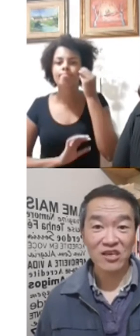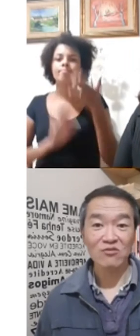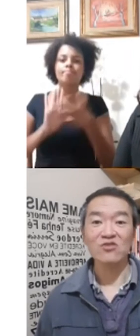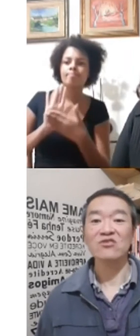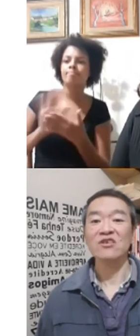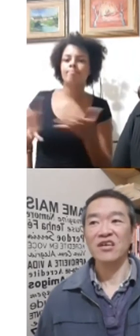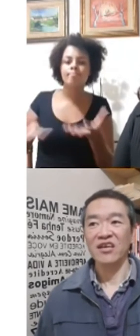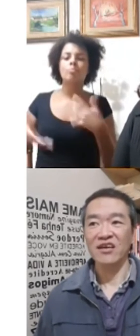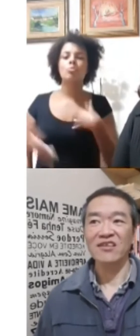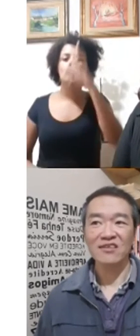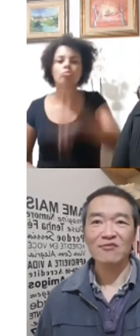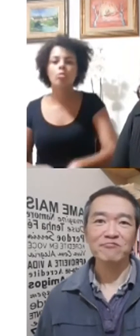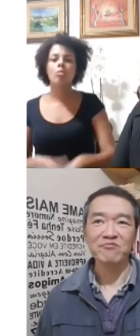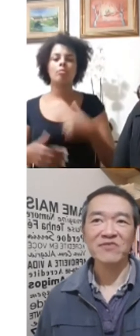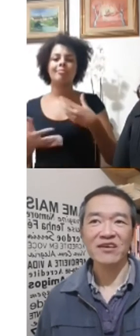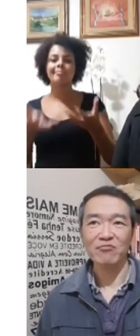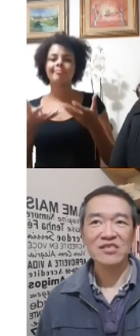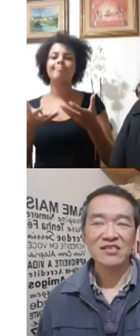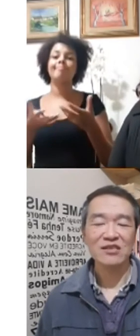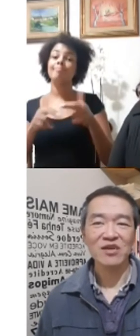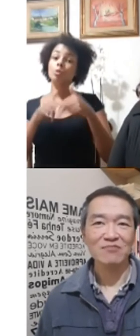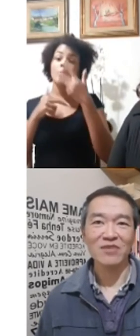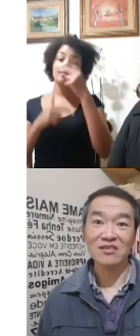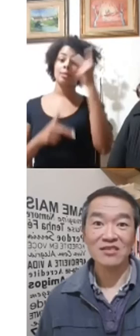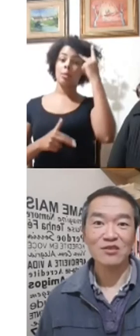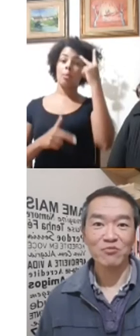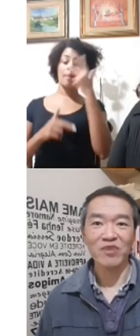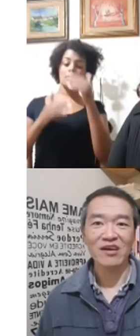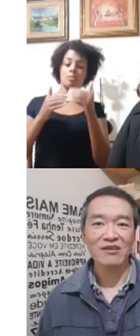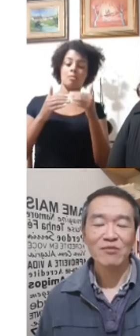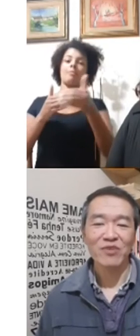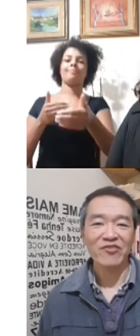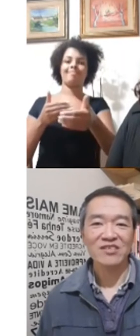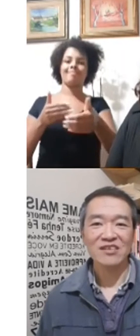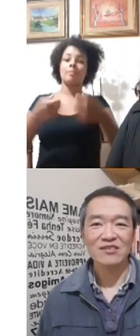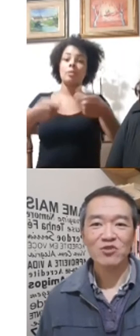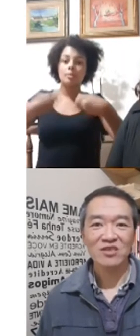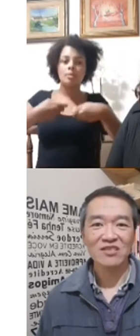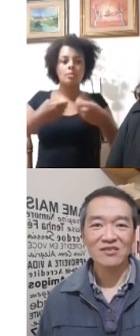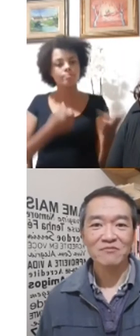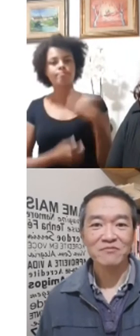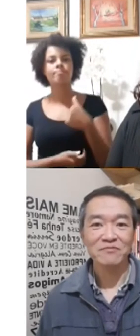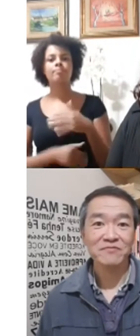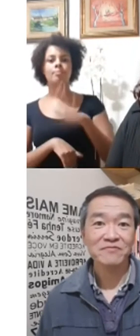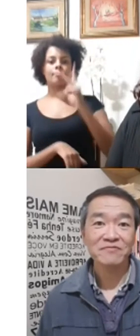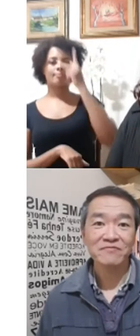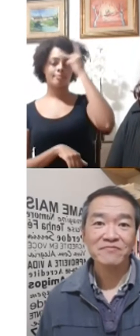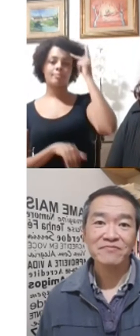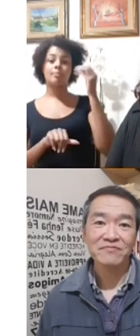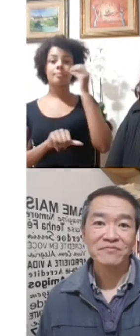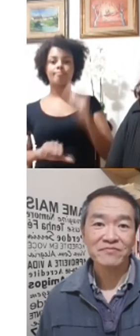seus direitos. É, então, precisa chamar mais gente para fazer essa mudança, né?